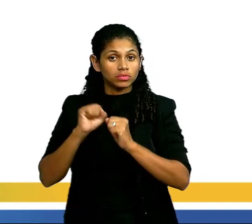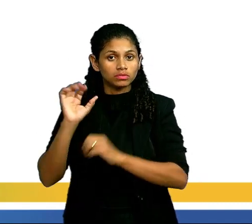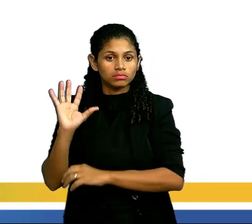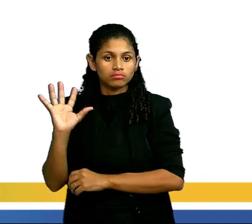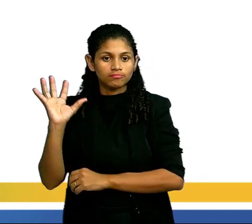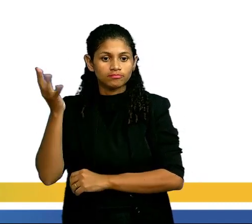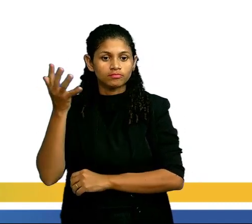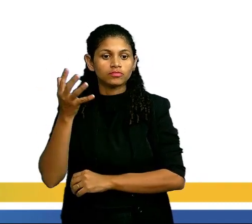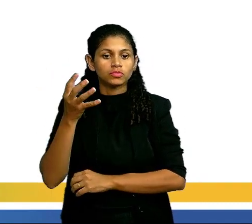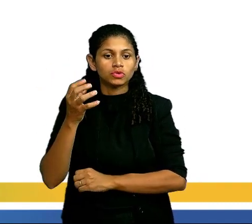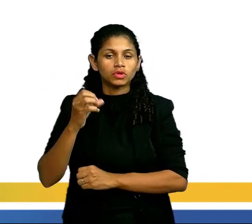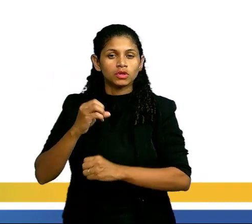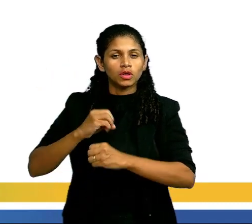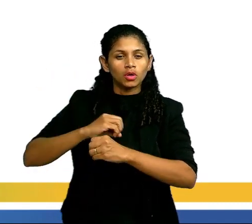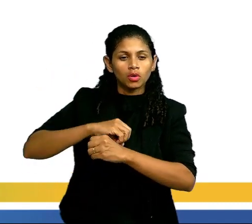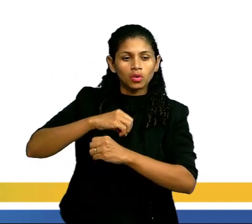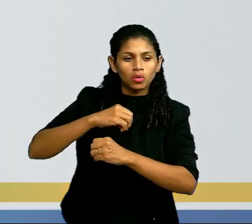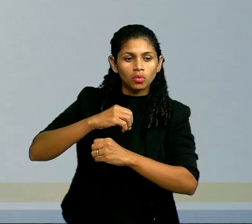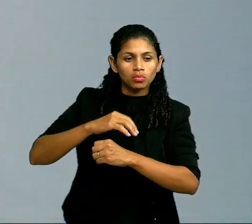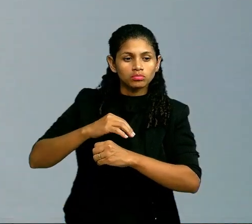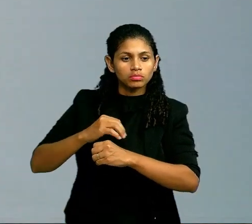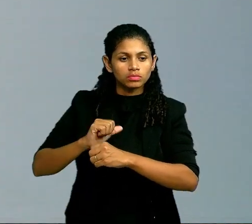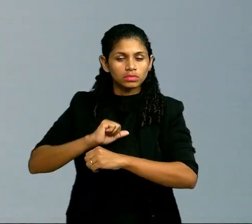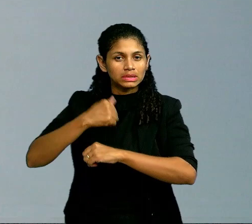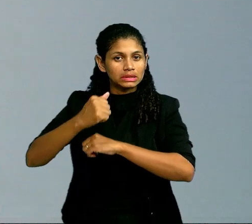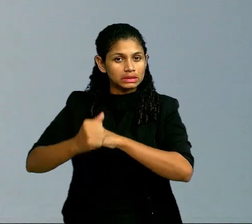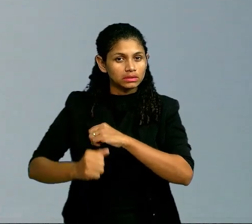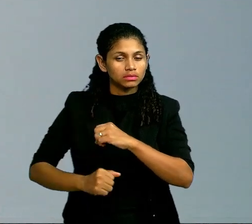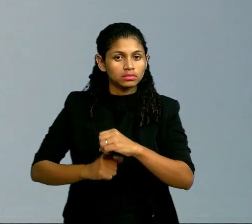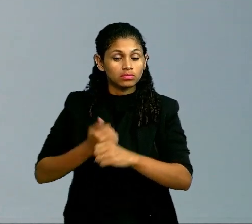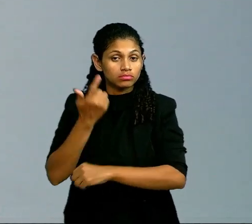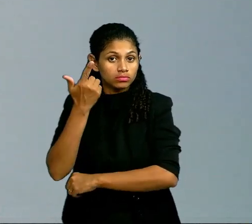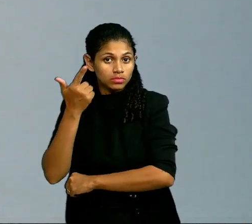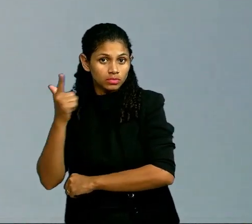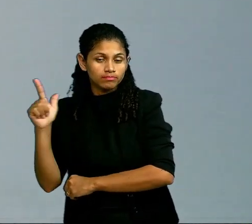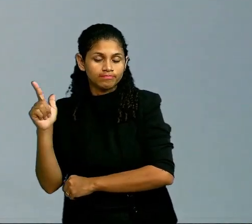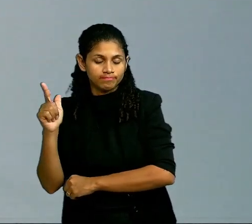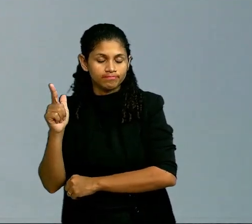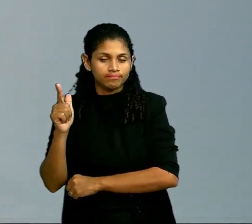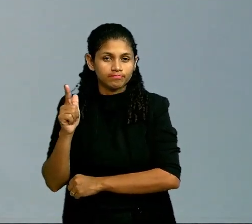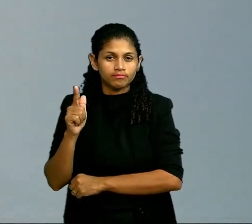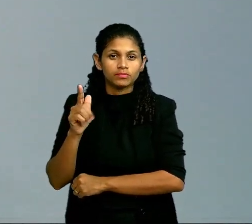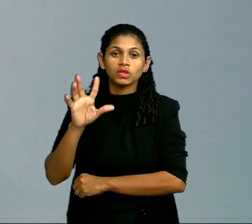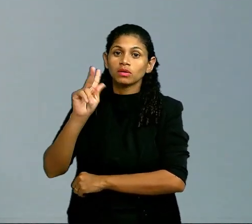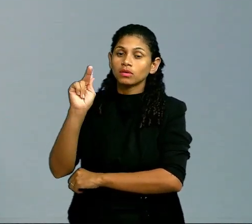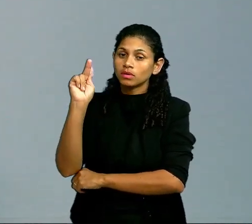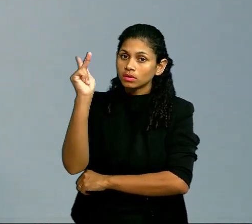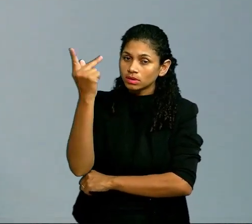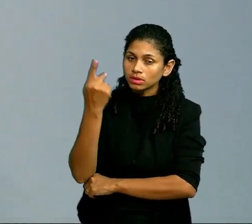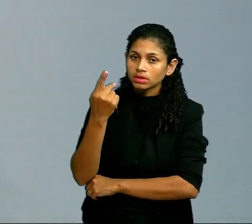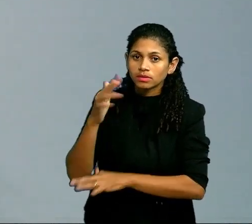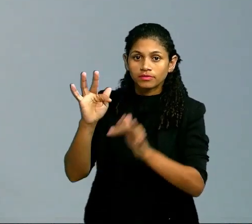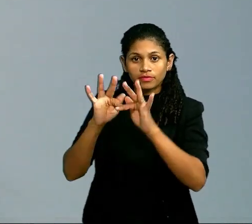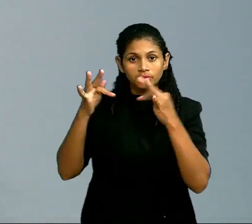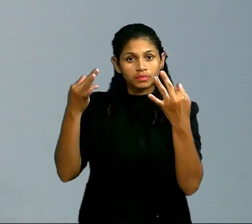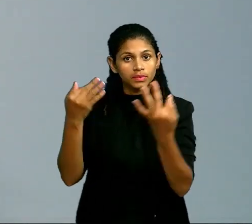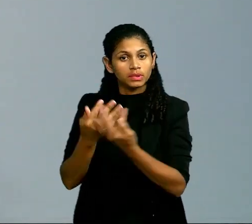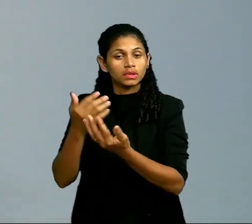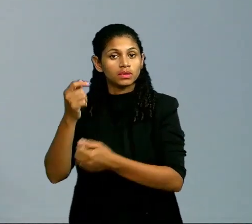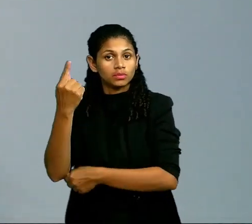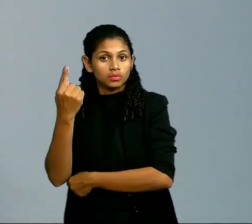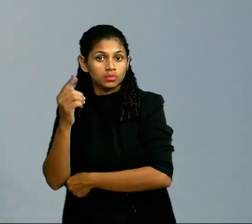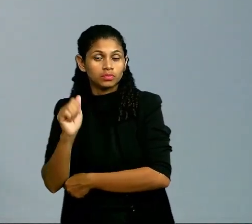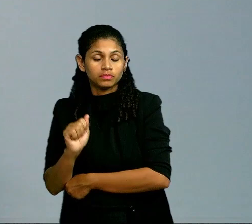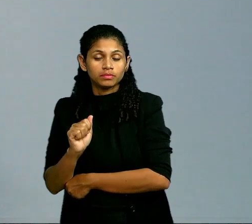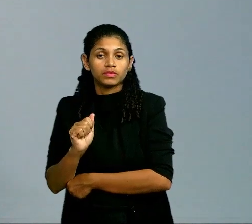que fazem outras valências. Por exemplo, o hidrogênio ele é da família 1A, então ele é monovalente. O oxigênio ele é